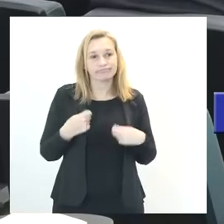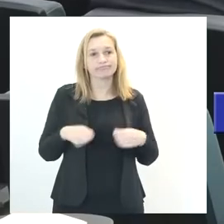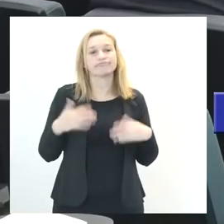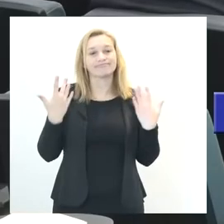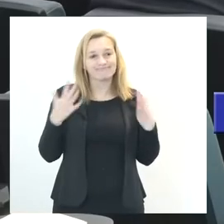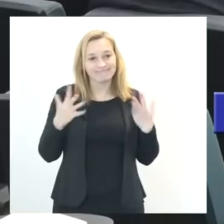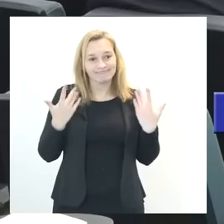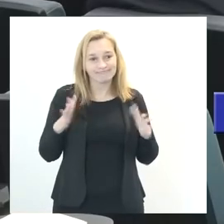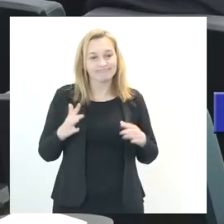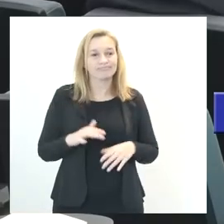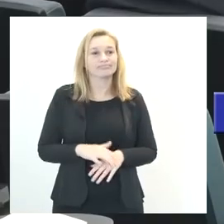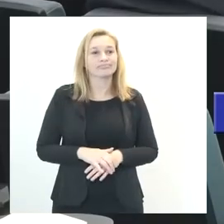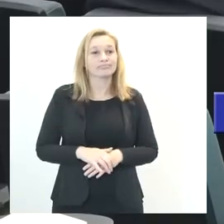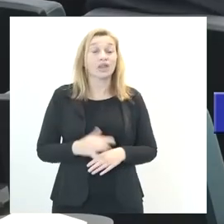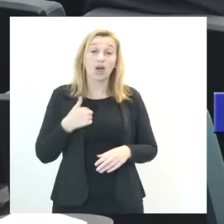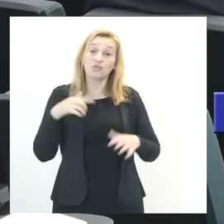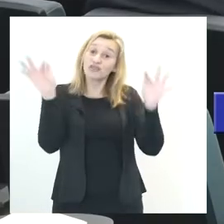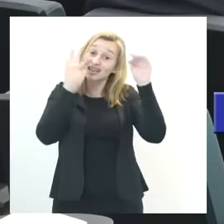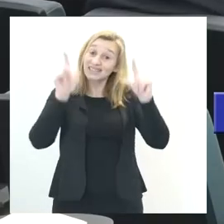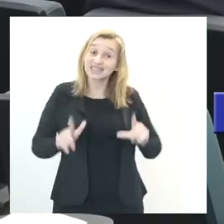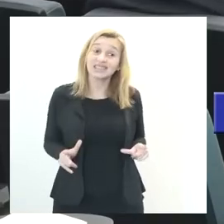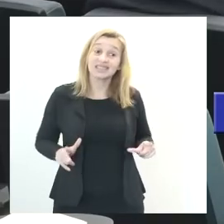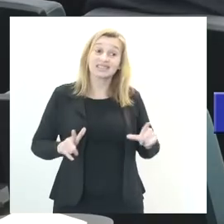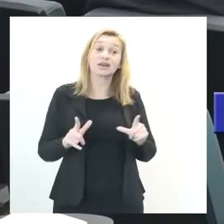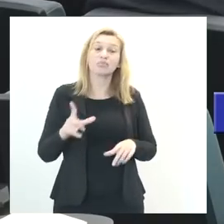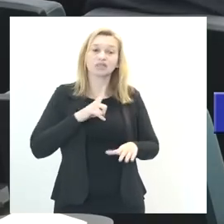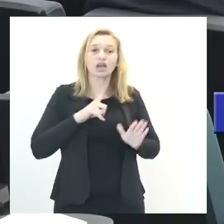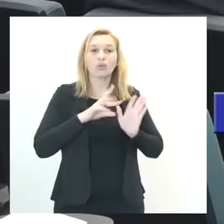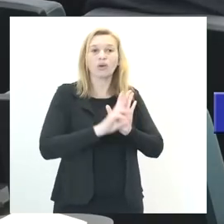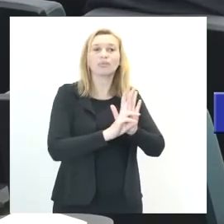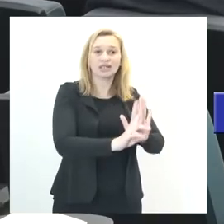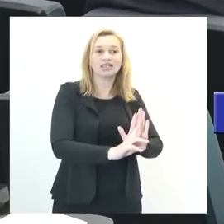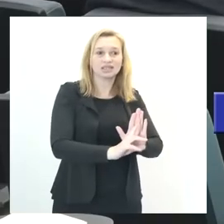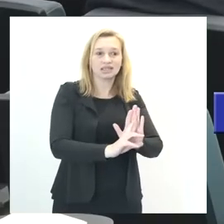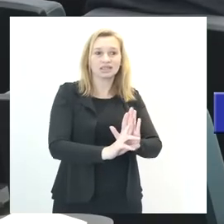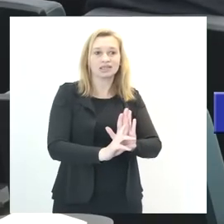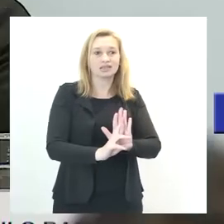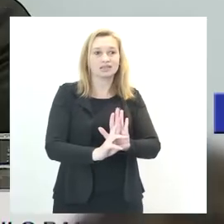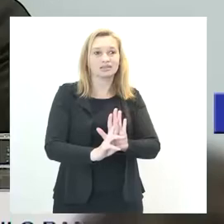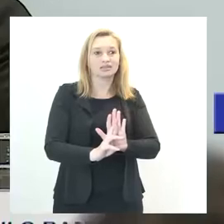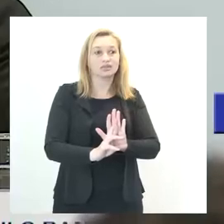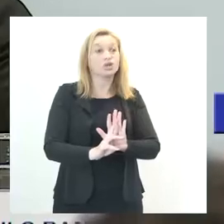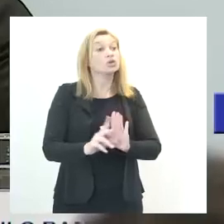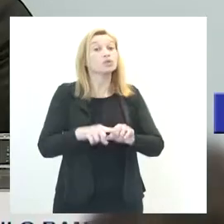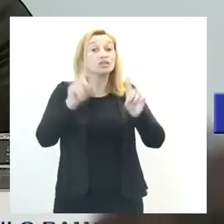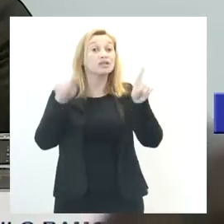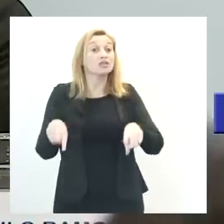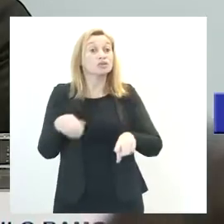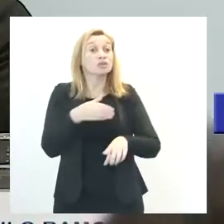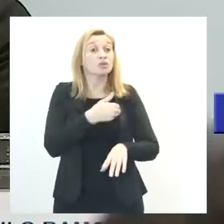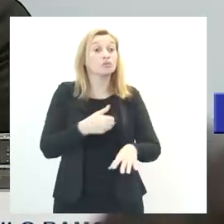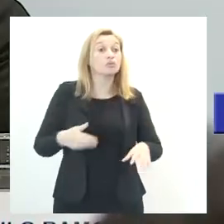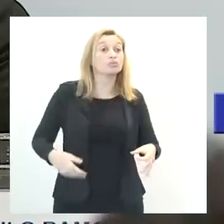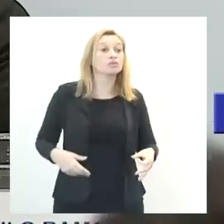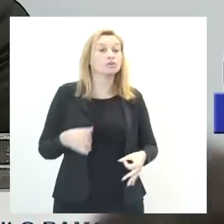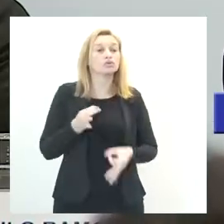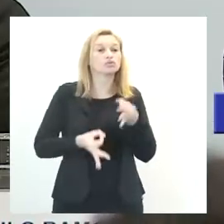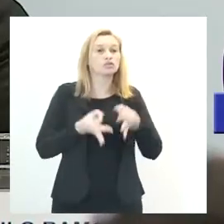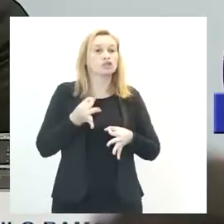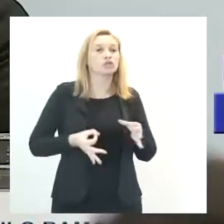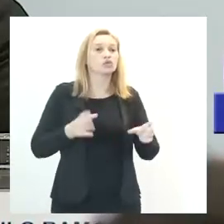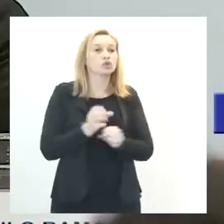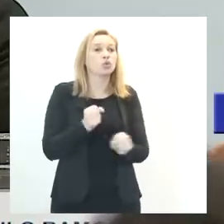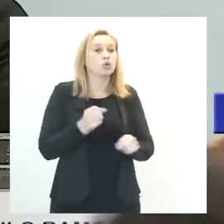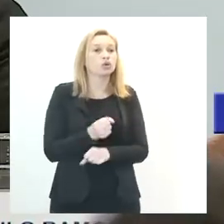necessário eu fico feliz por ter um representante dos Marcelo dos Servidores do tribunal de contas que estão